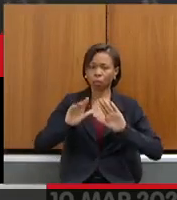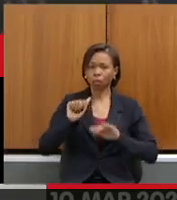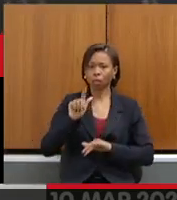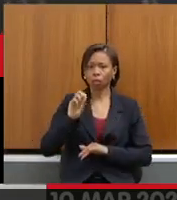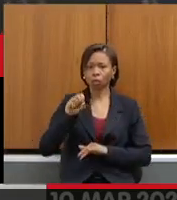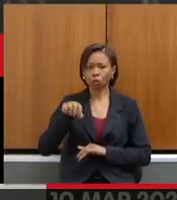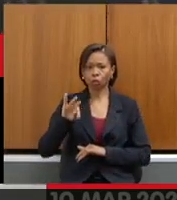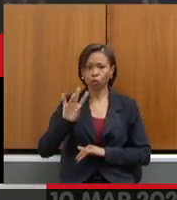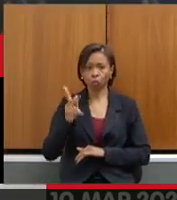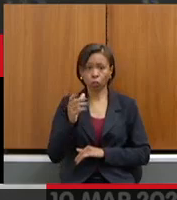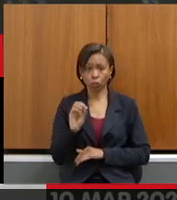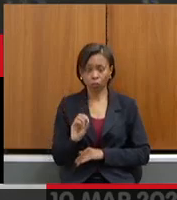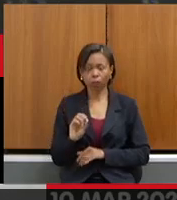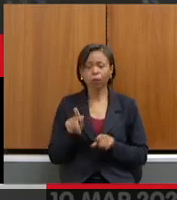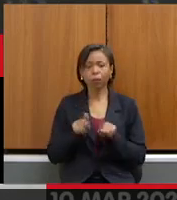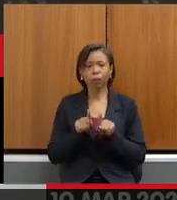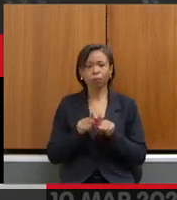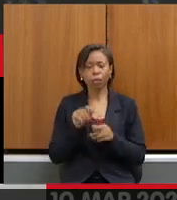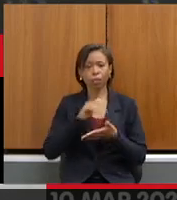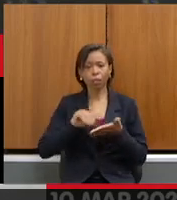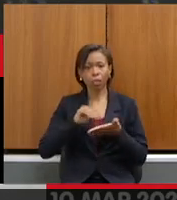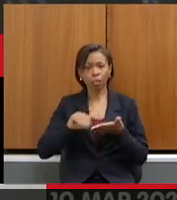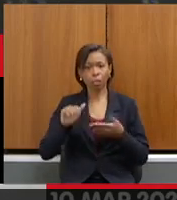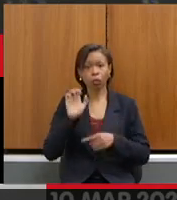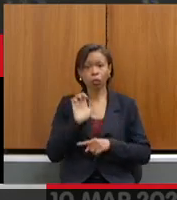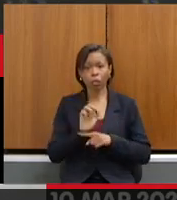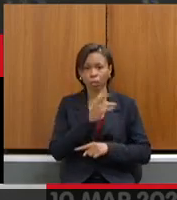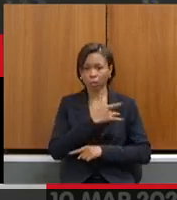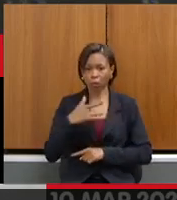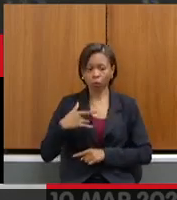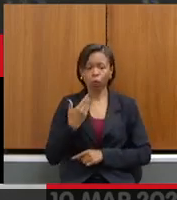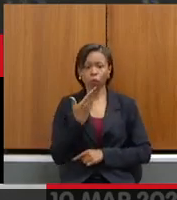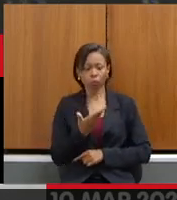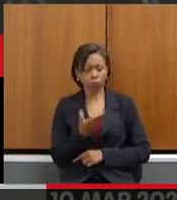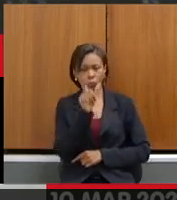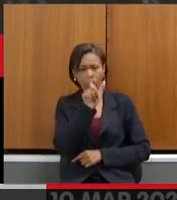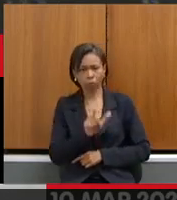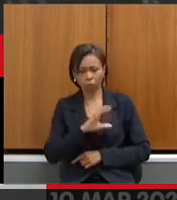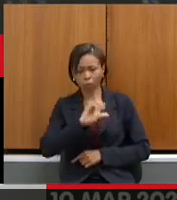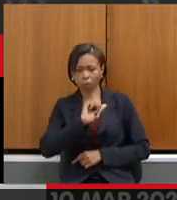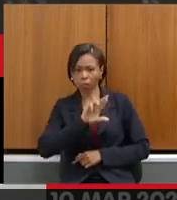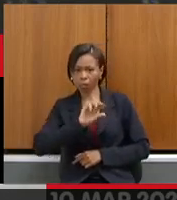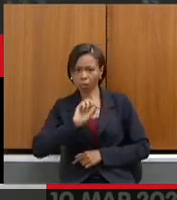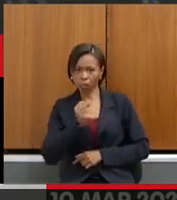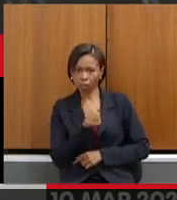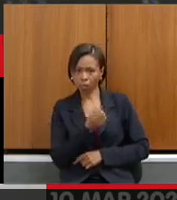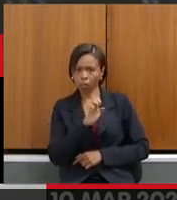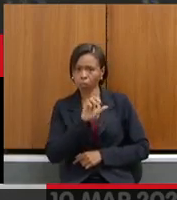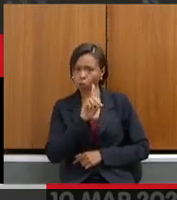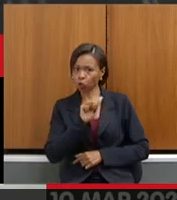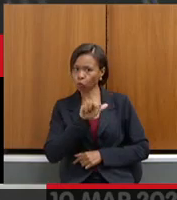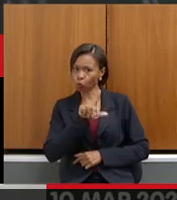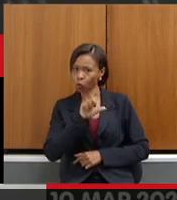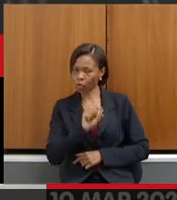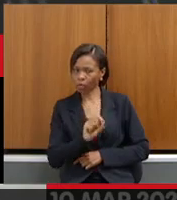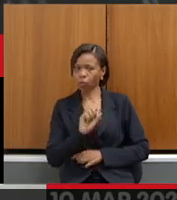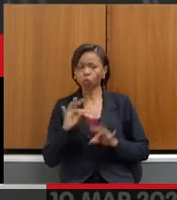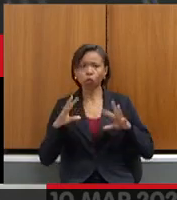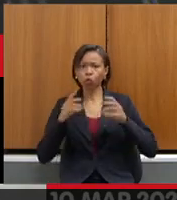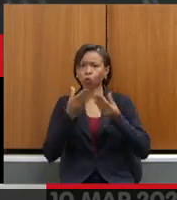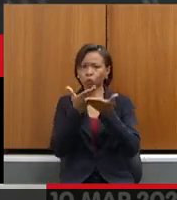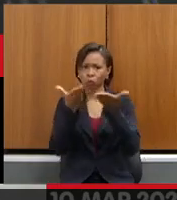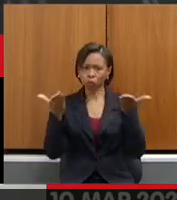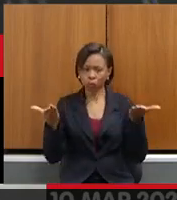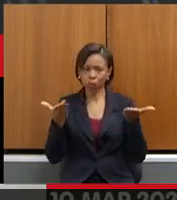Patrus muito bem-vindo senhor secretário de estado de saúde Dr Carlos Eduardo a toda a população mineira que nos